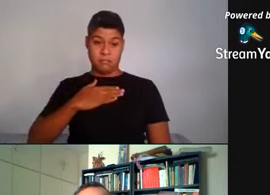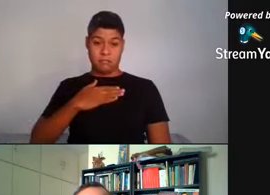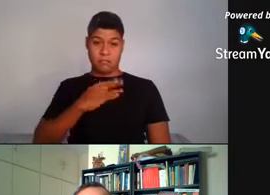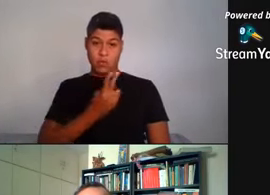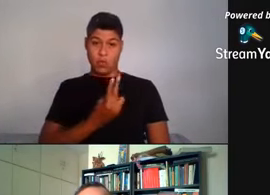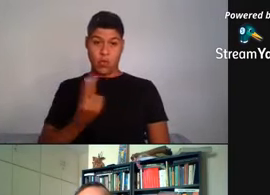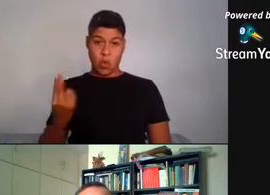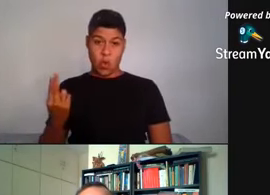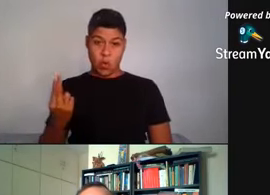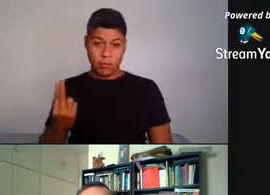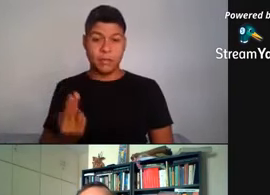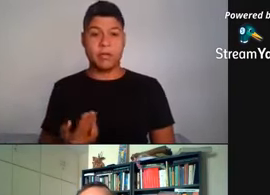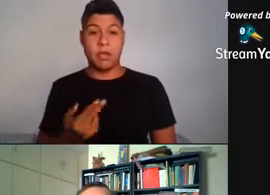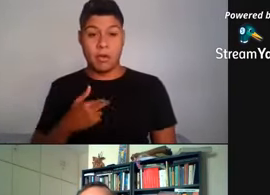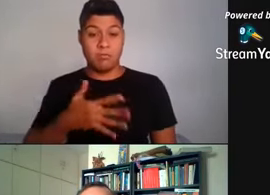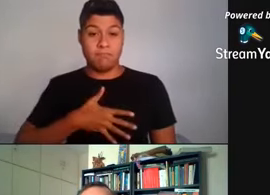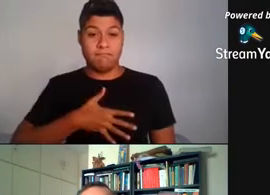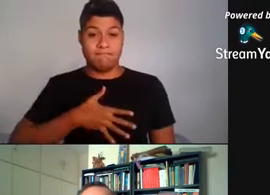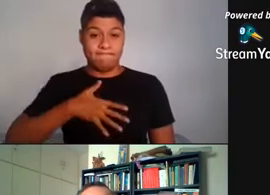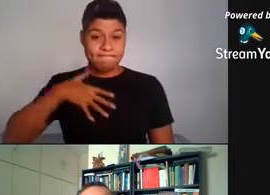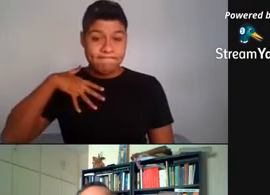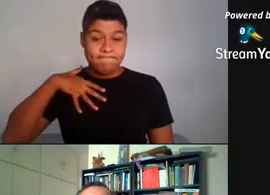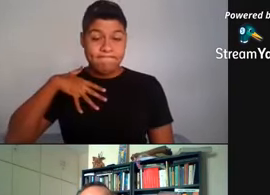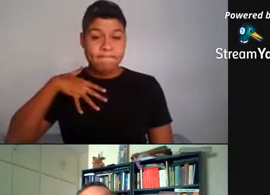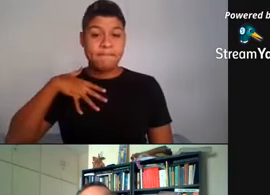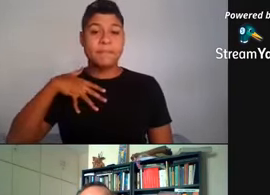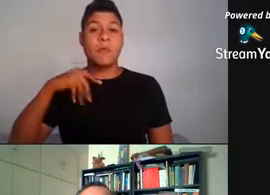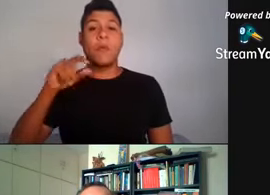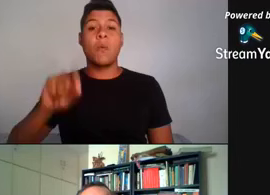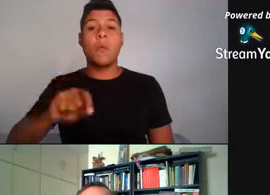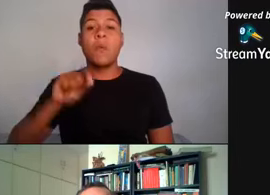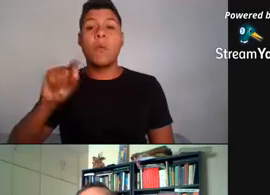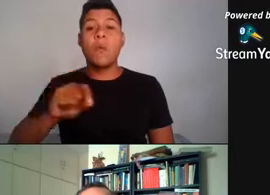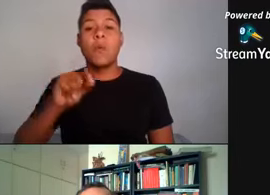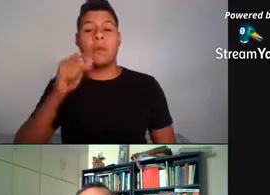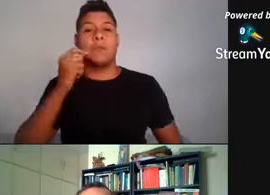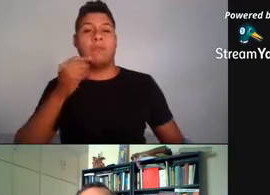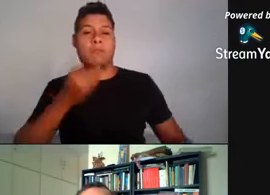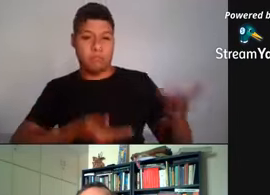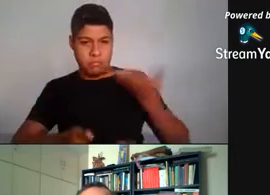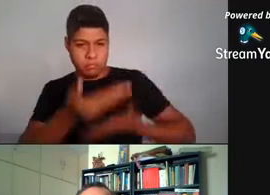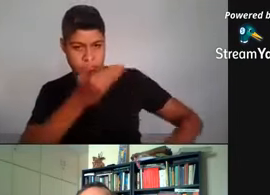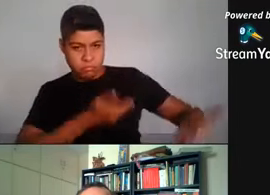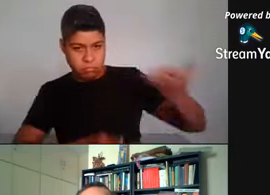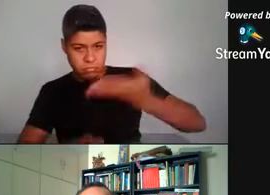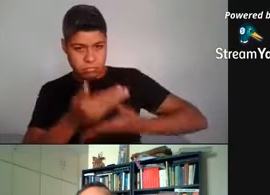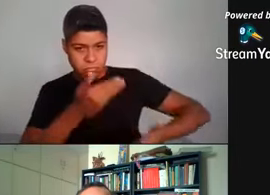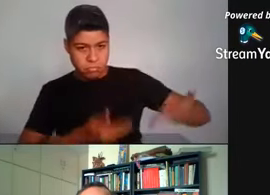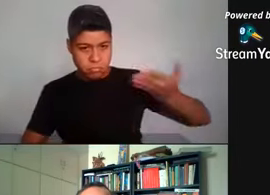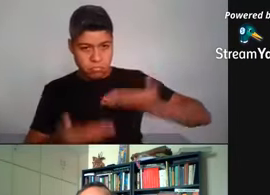e me sinto muito honrado de estar sendo um partícipe aí desse seu evento,